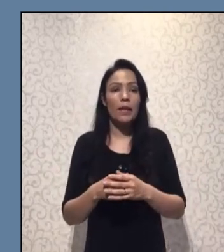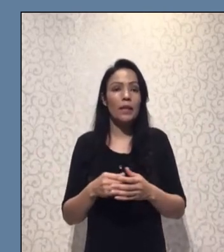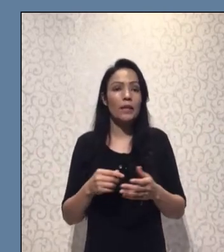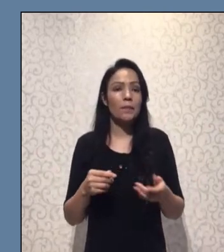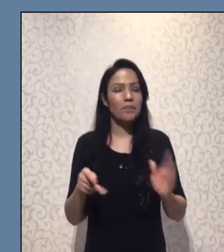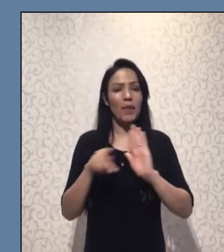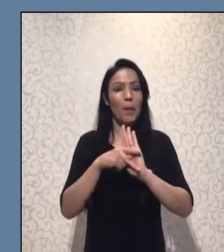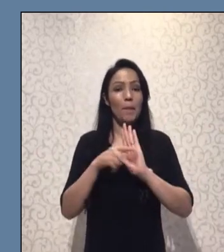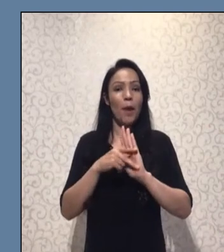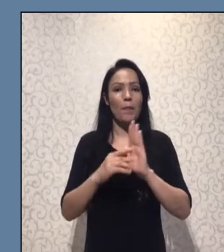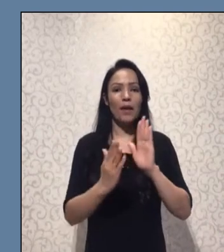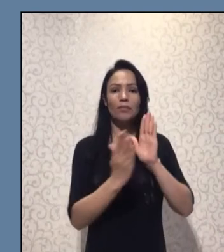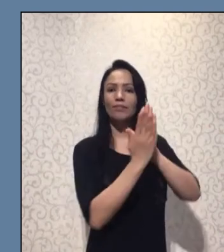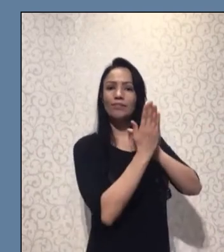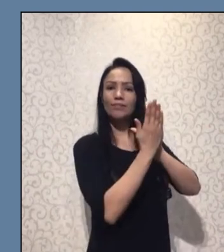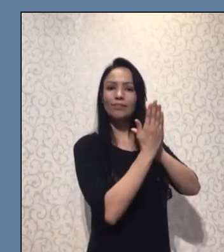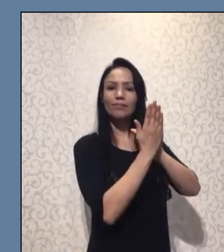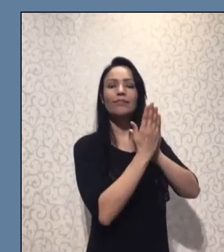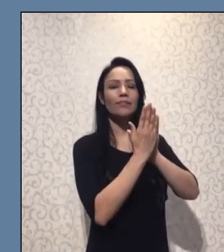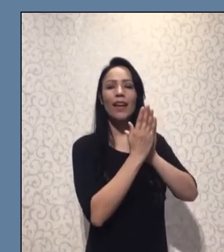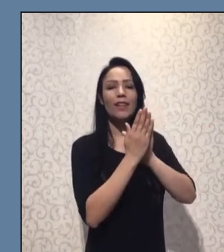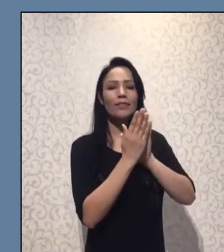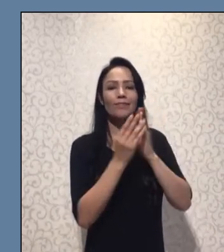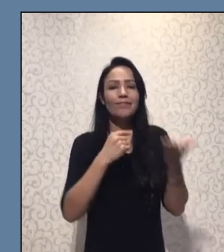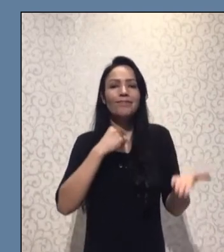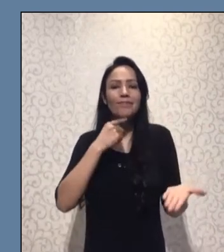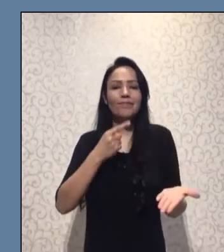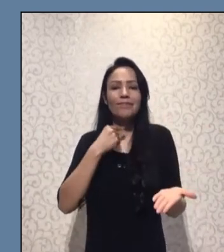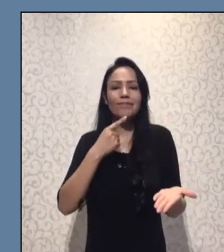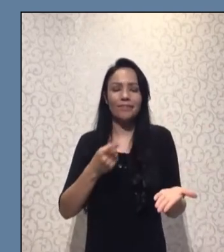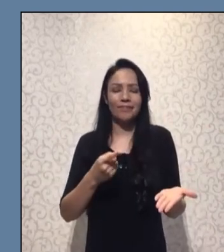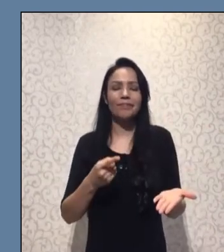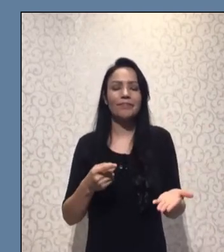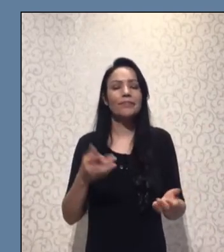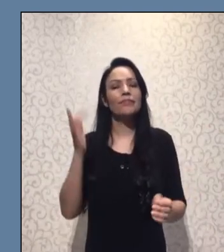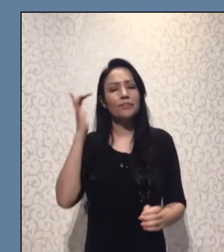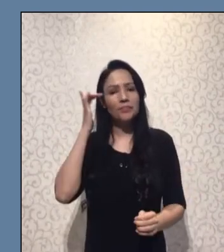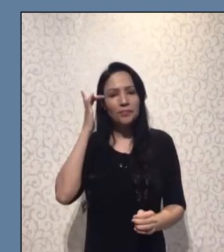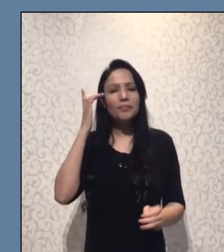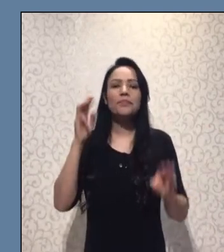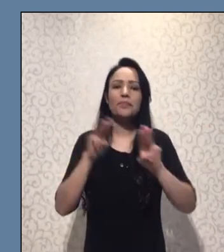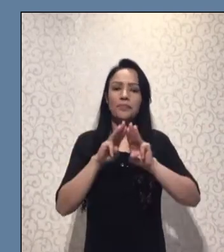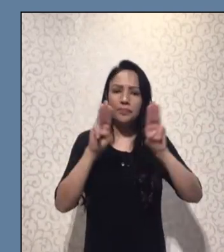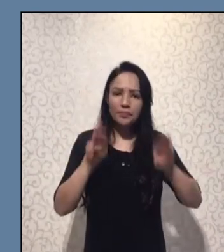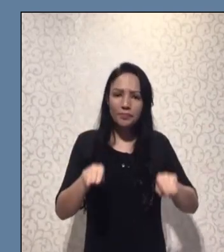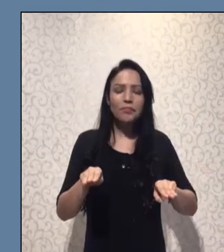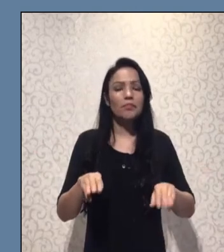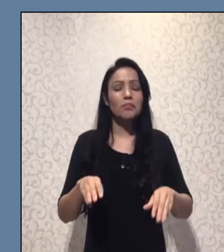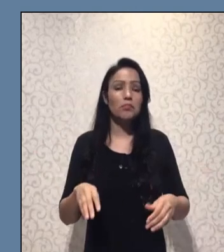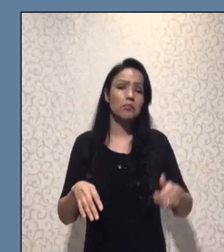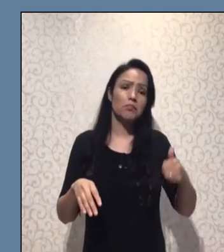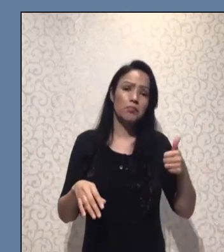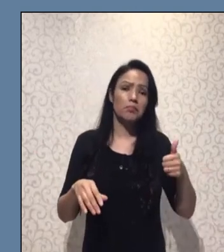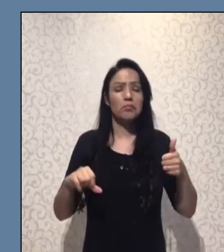frente a frente com determinadas obras. Então, eu acho que os museus, bem ou mal, eles